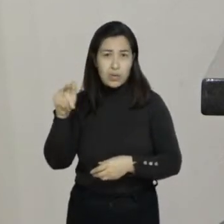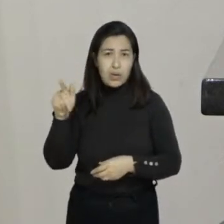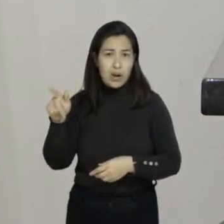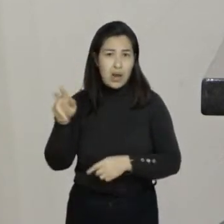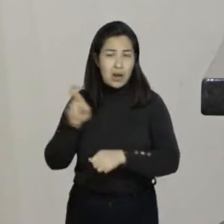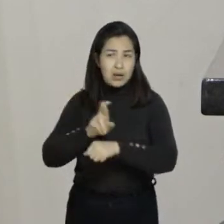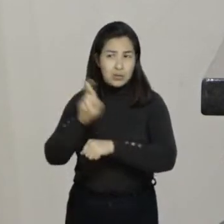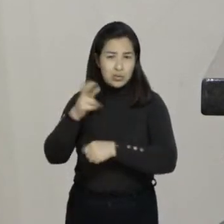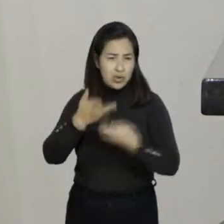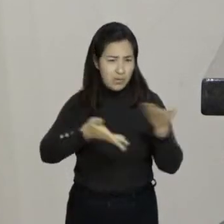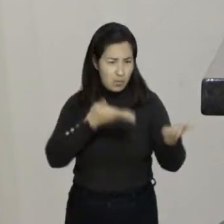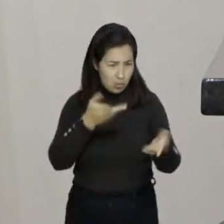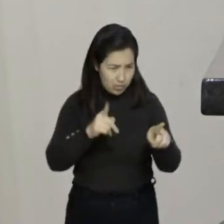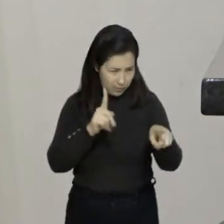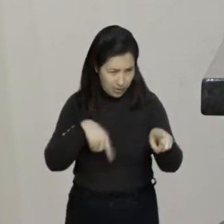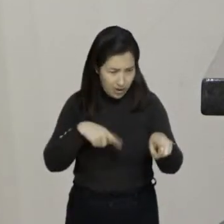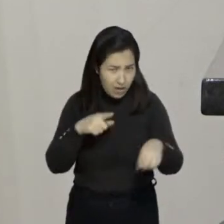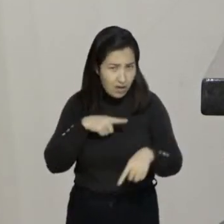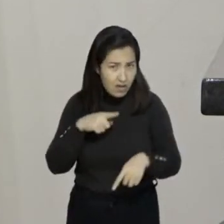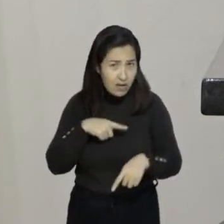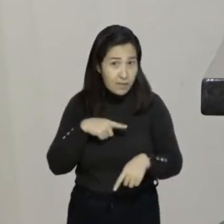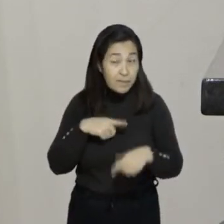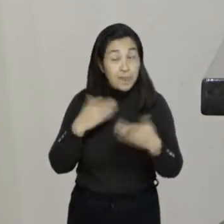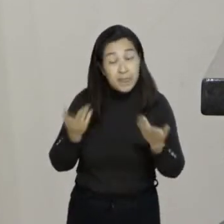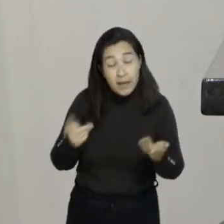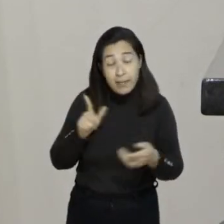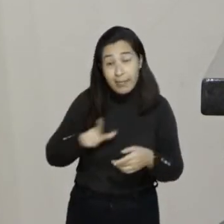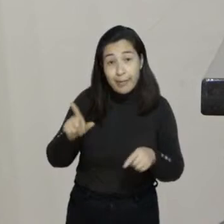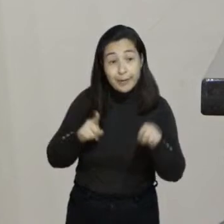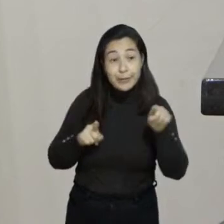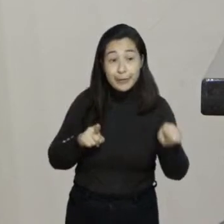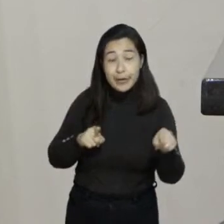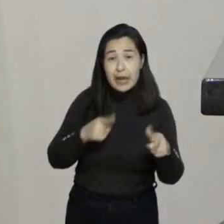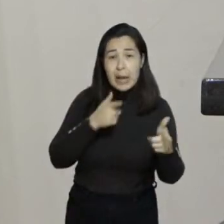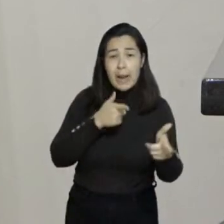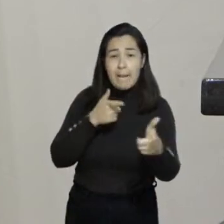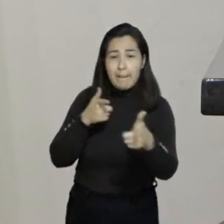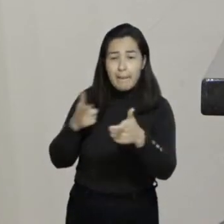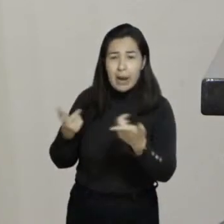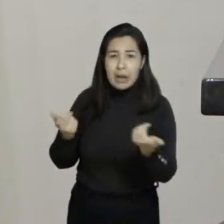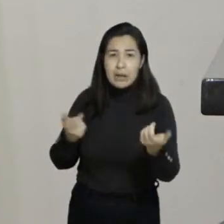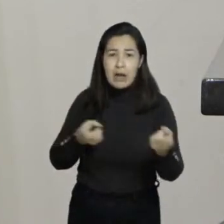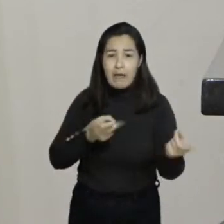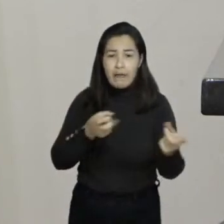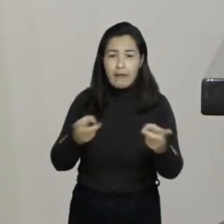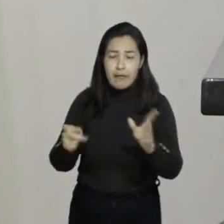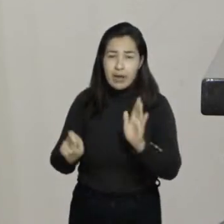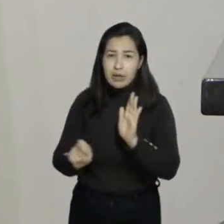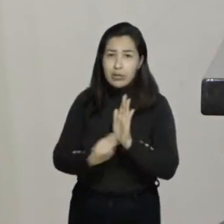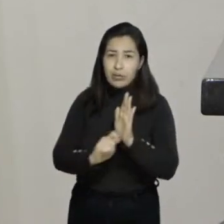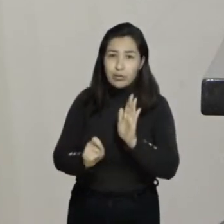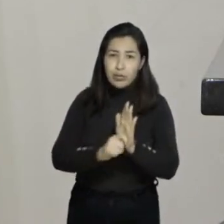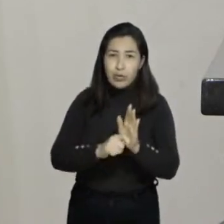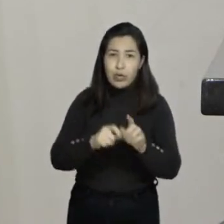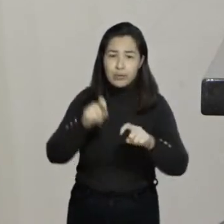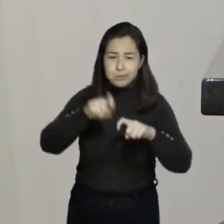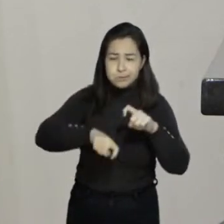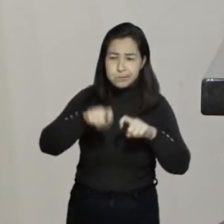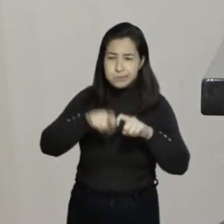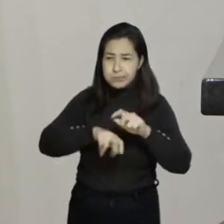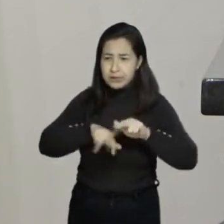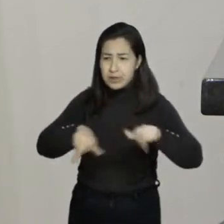E aí eles lógico para ficante assassino estuprador todo tipo de